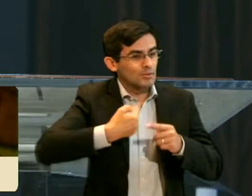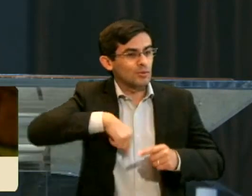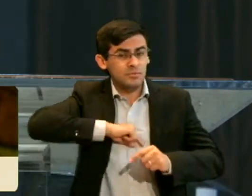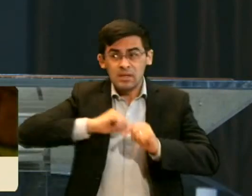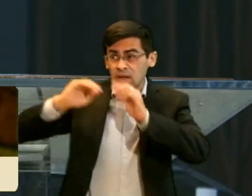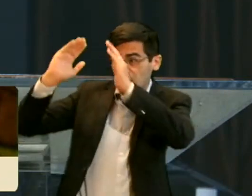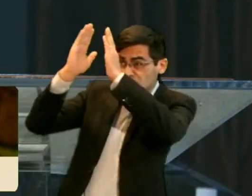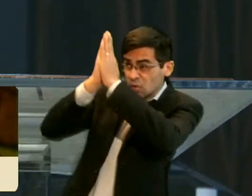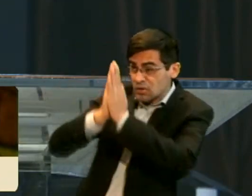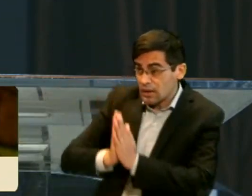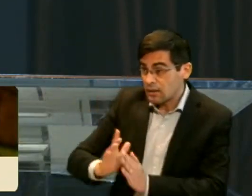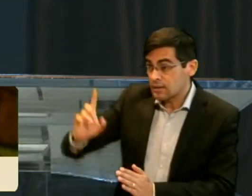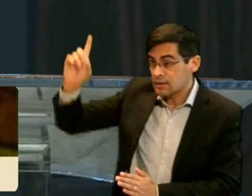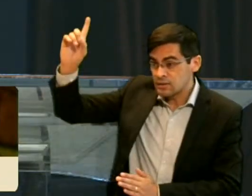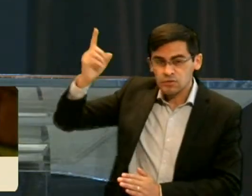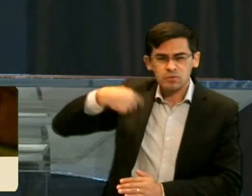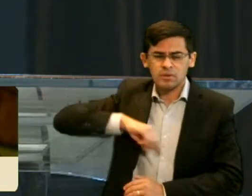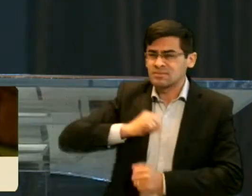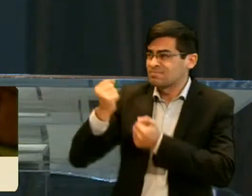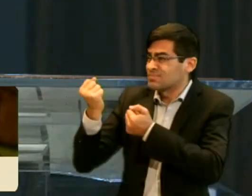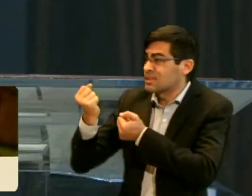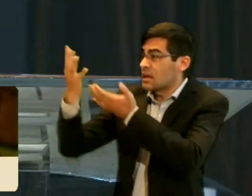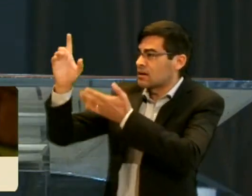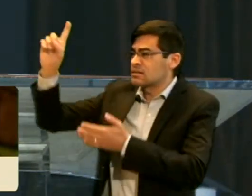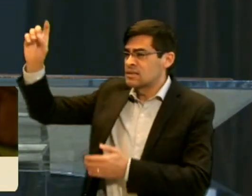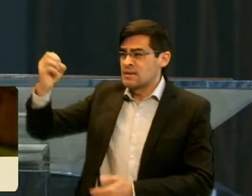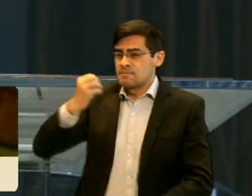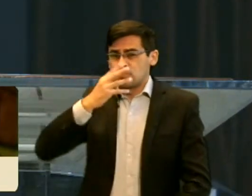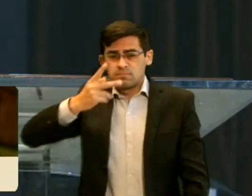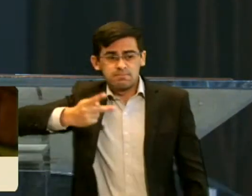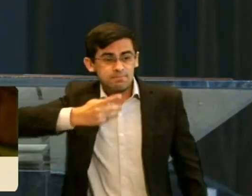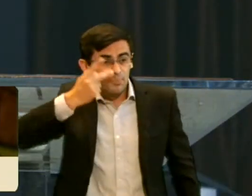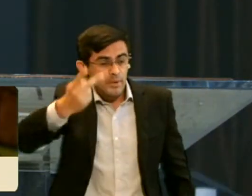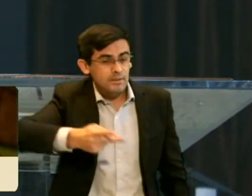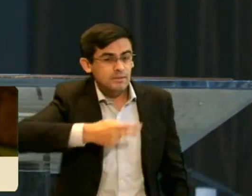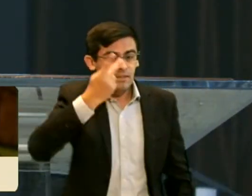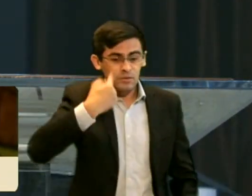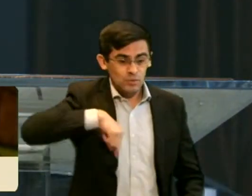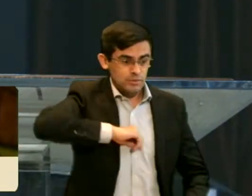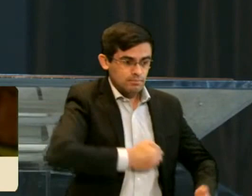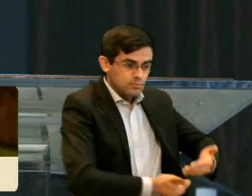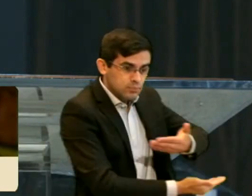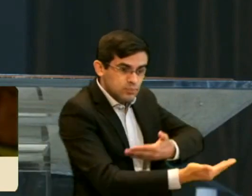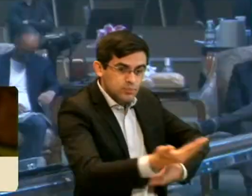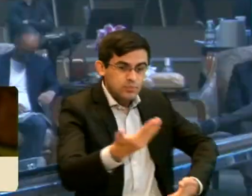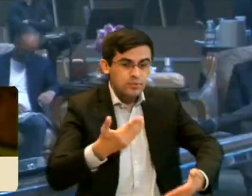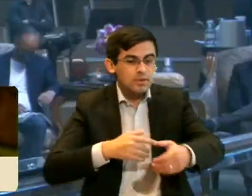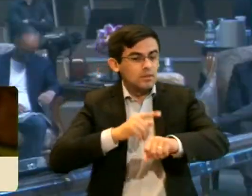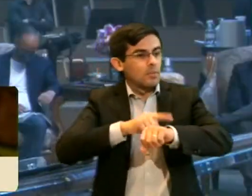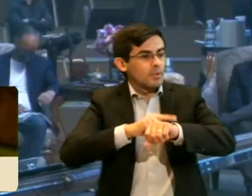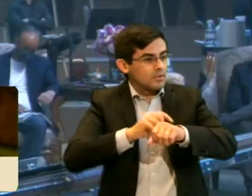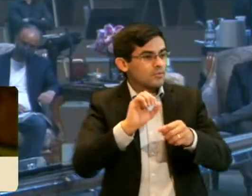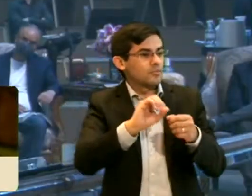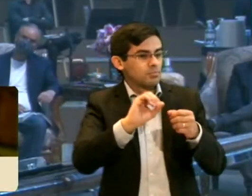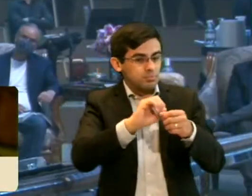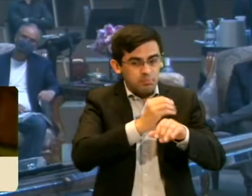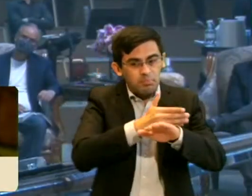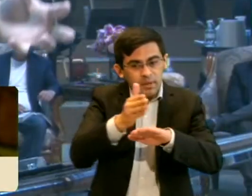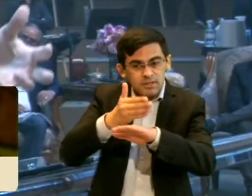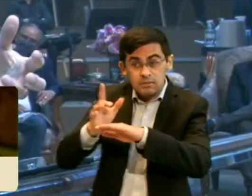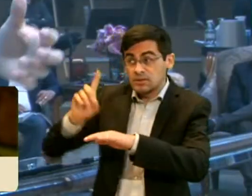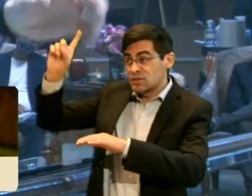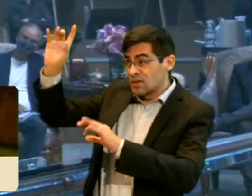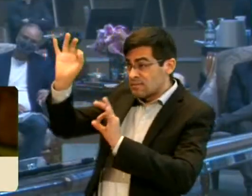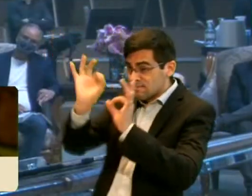nós vamos entregar, nós vamos bendizer, nós vamos compartilhar. E à medida que fazemos isso, Deus vai operando dentro